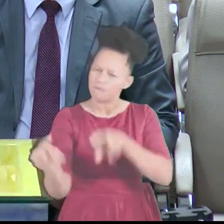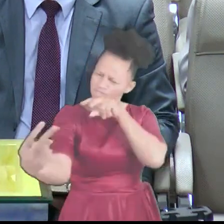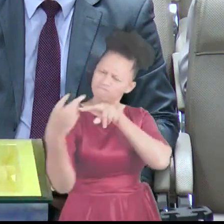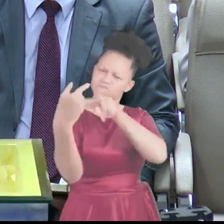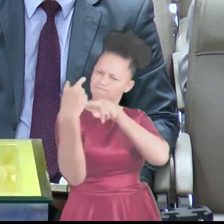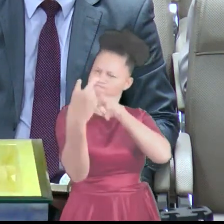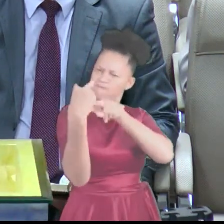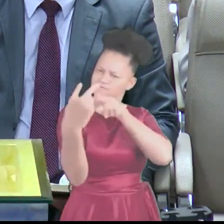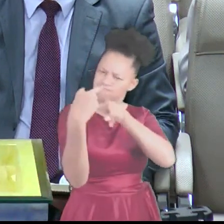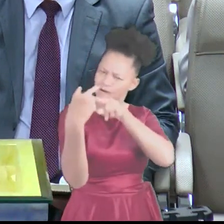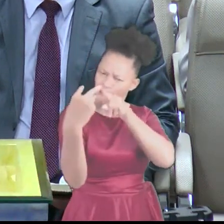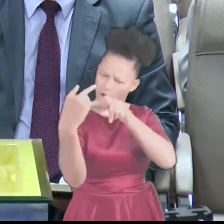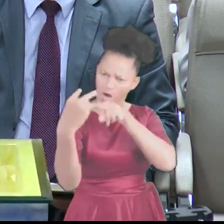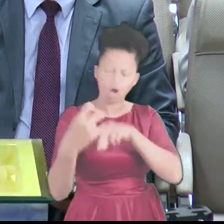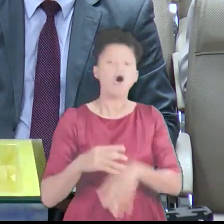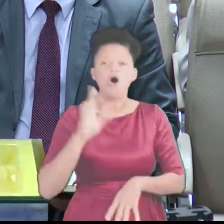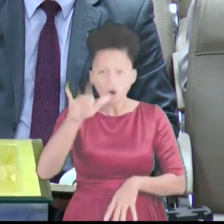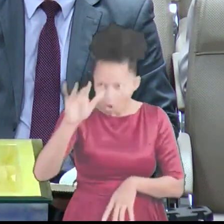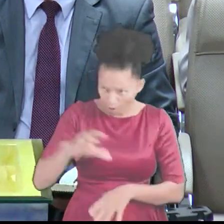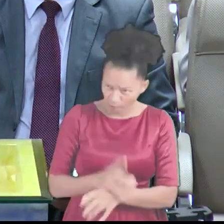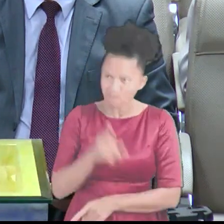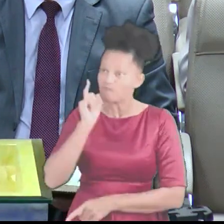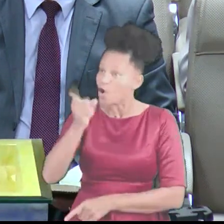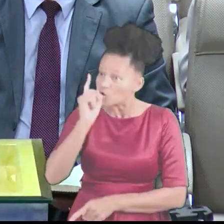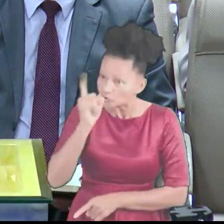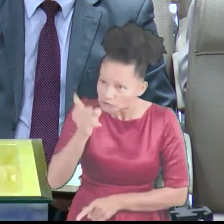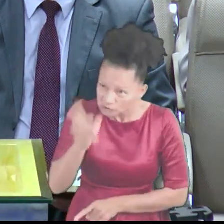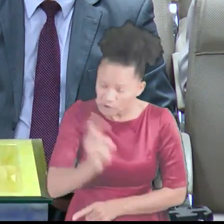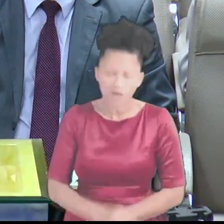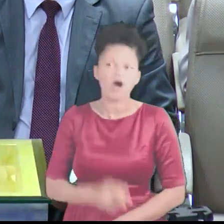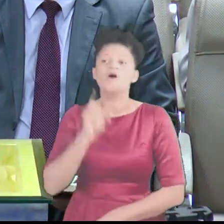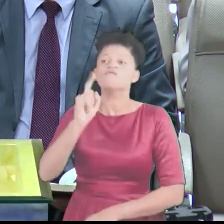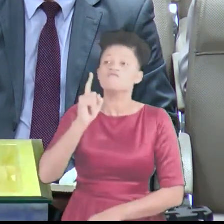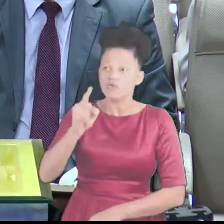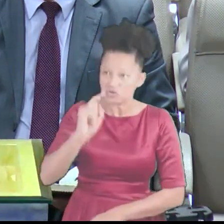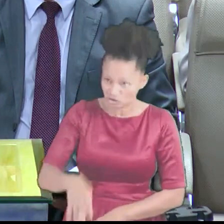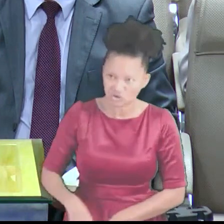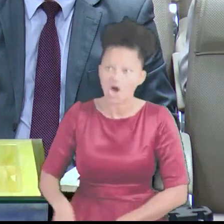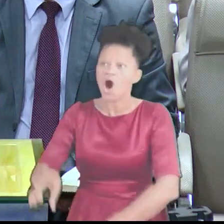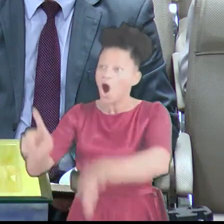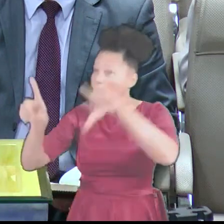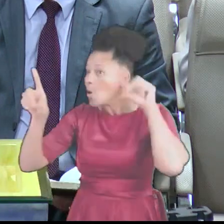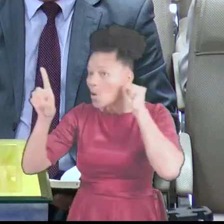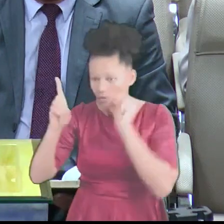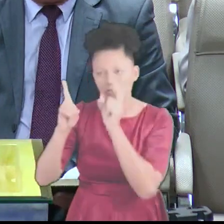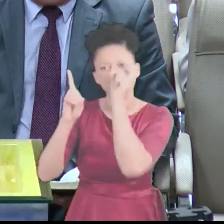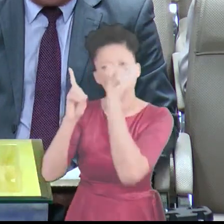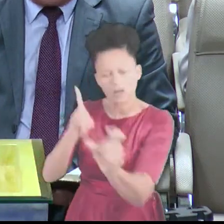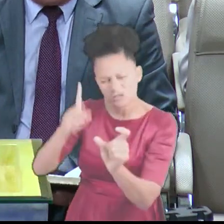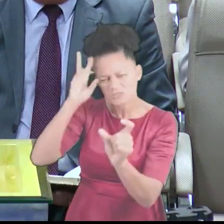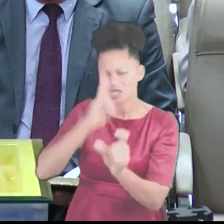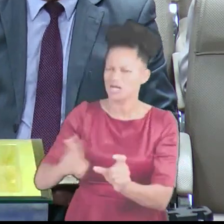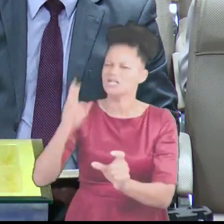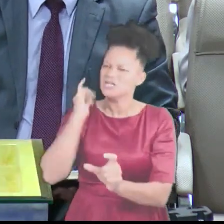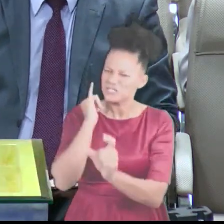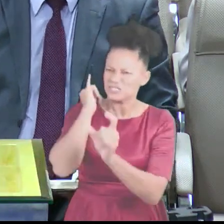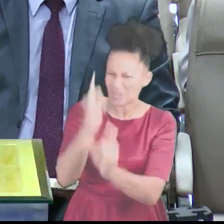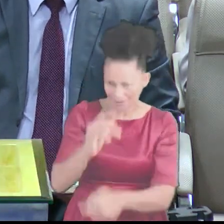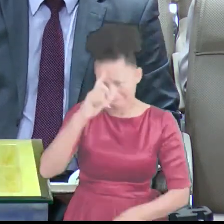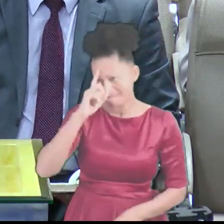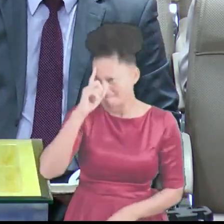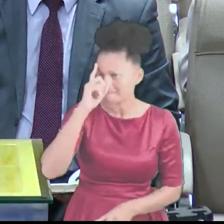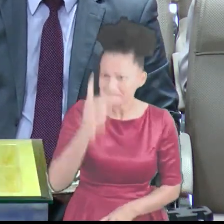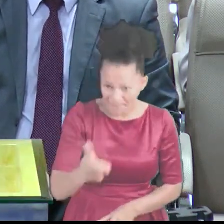olhos dele e vai dizer: osso seco, ouça a palavra do Senhor. Deus mandou te dar uma